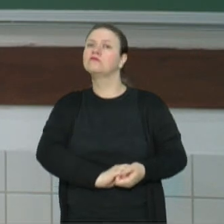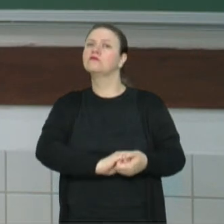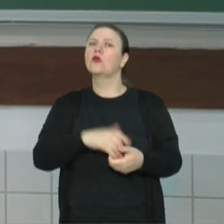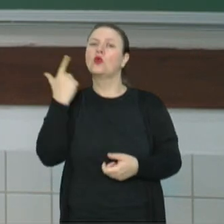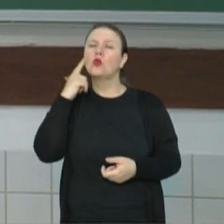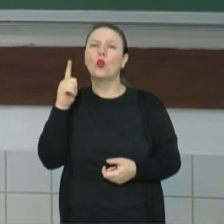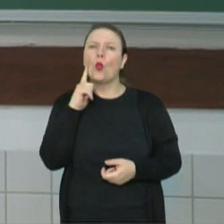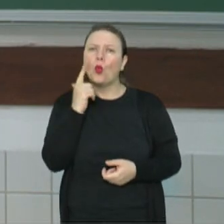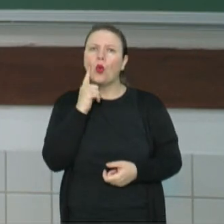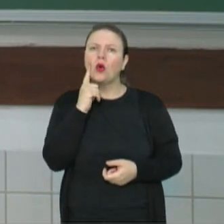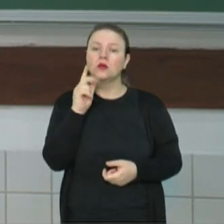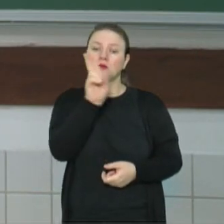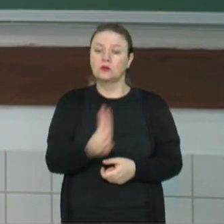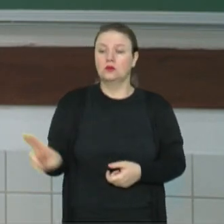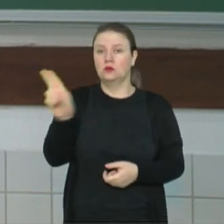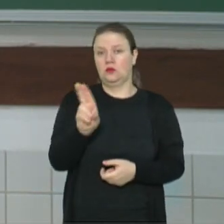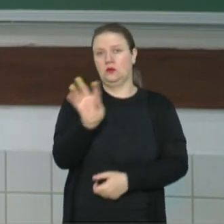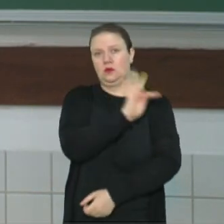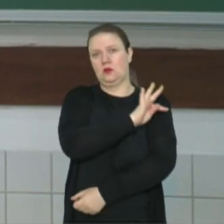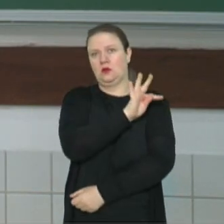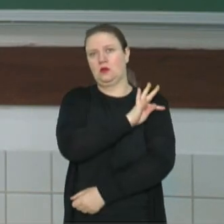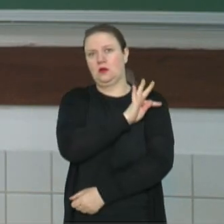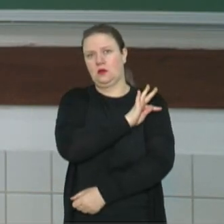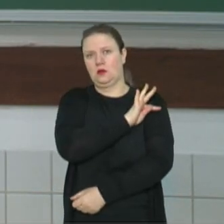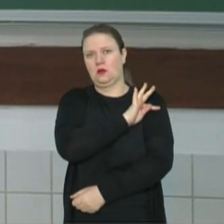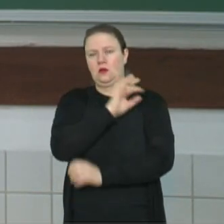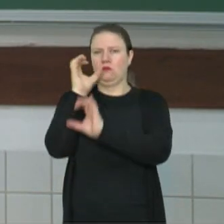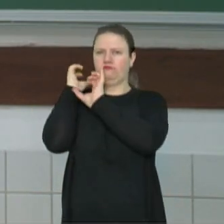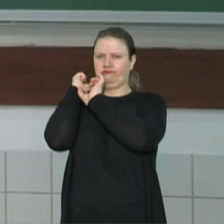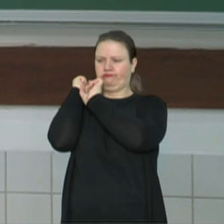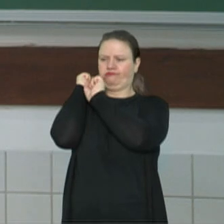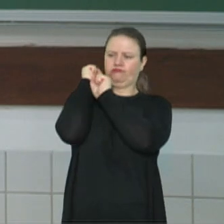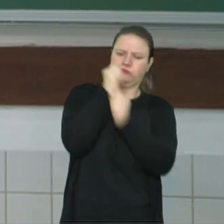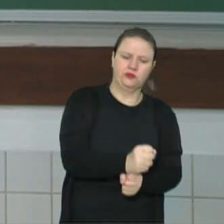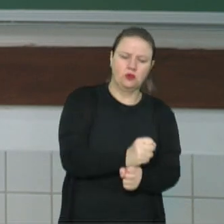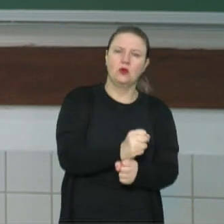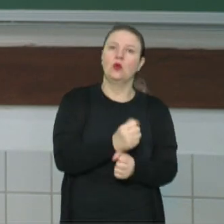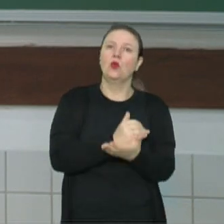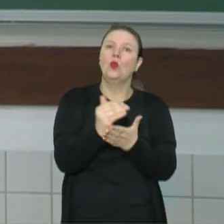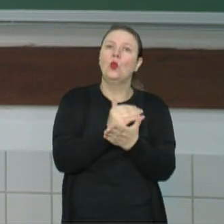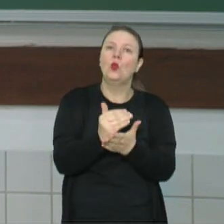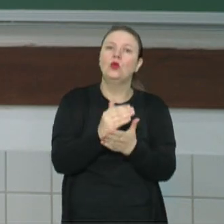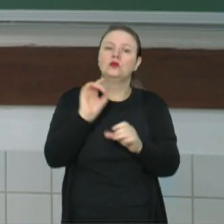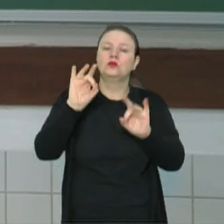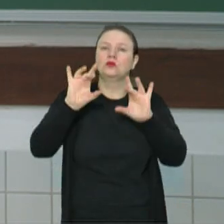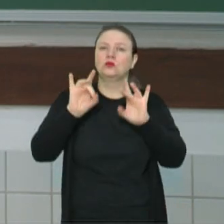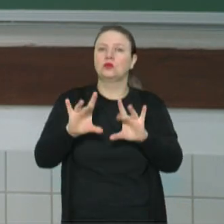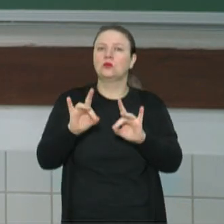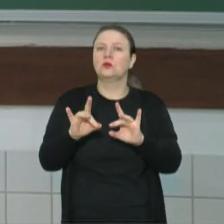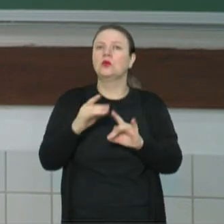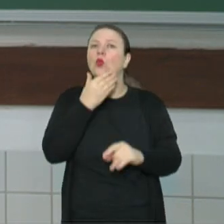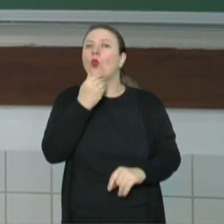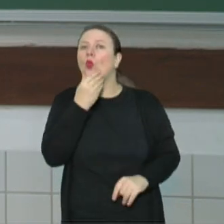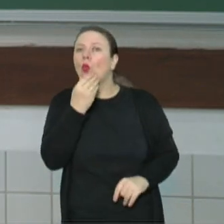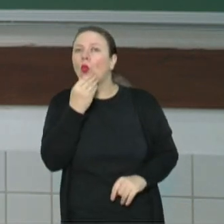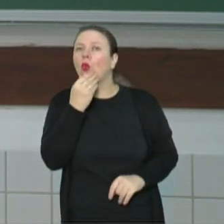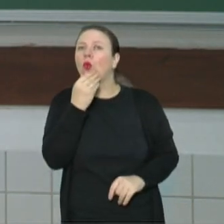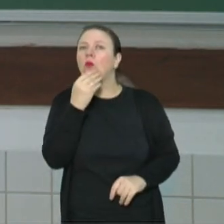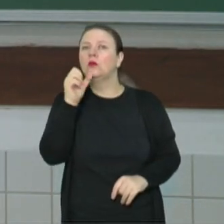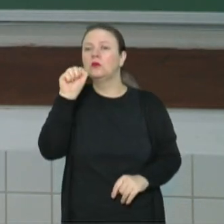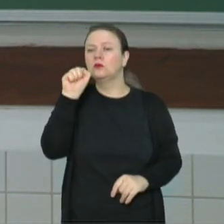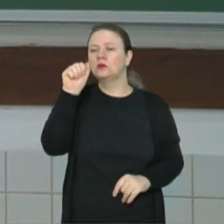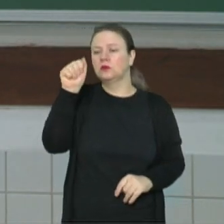combater os seus inimigos, né, eles utilizavam da técnica do jiu-jitsu para isso. Então, no início, somente os samurais utilizavam